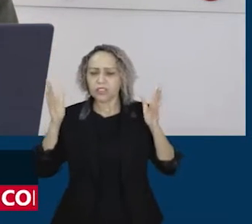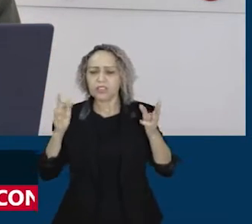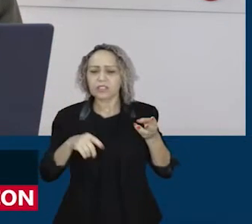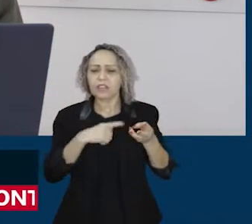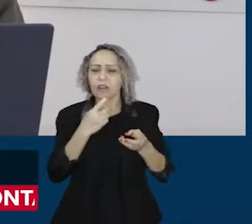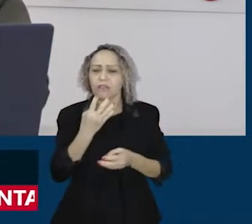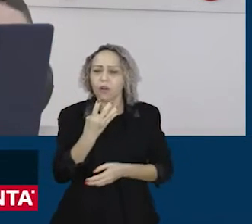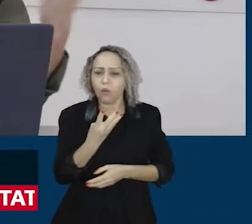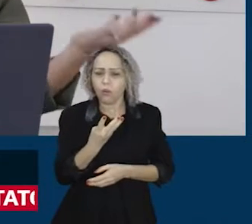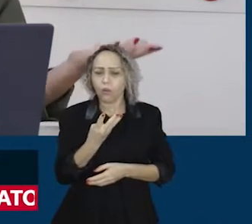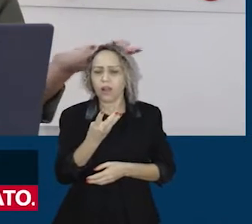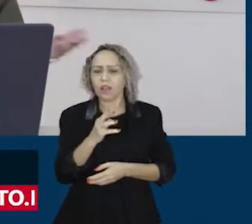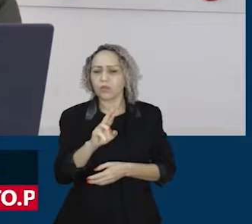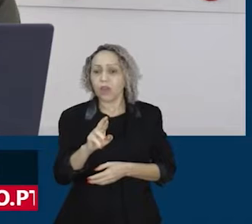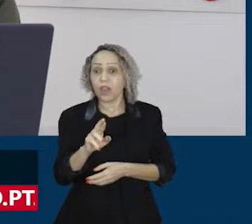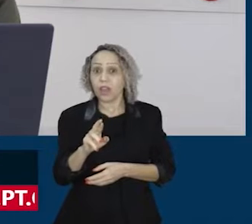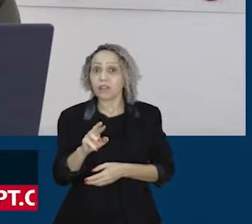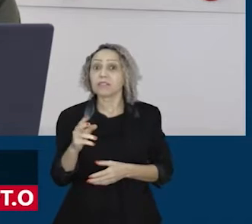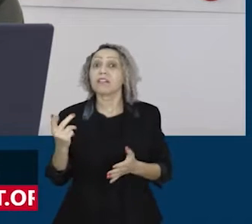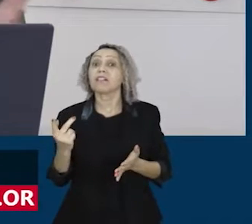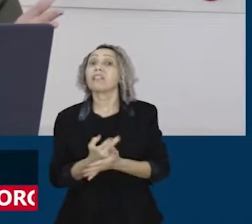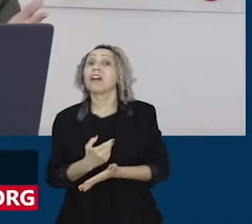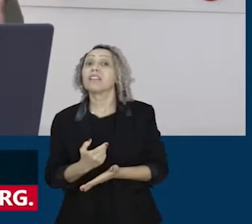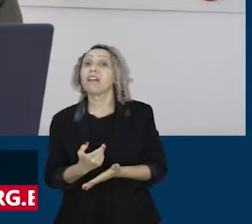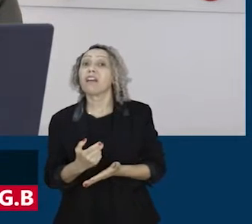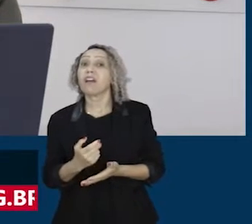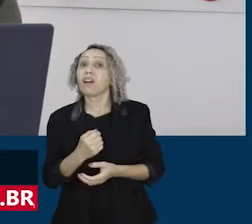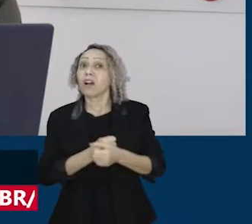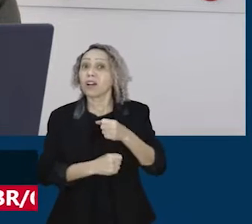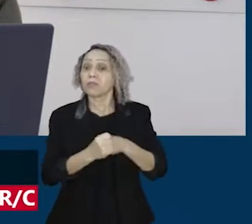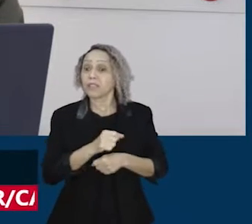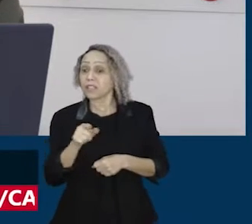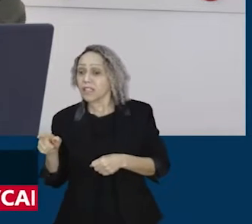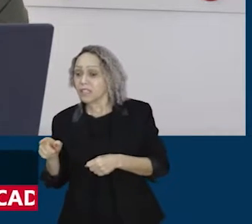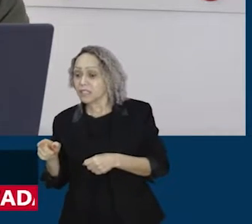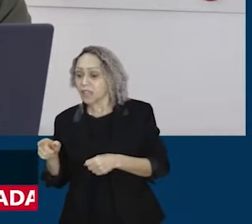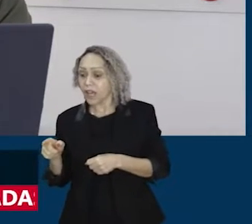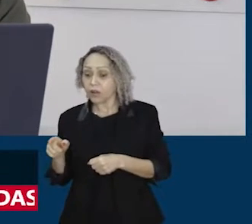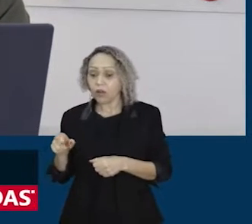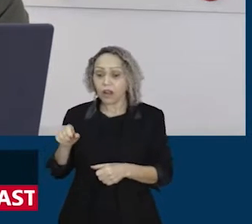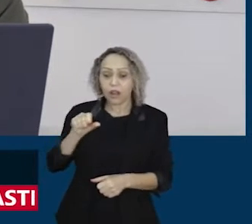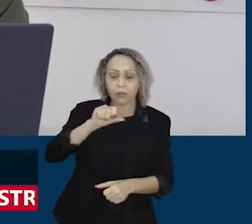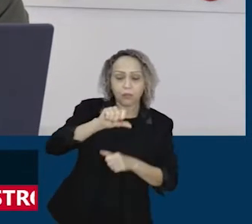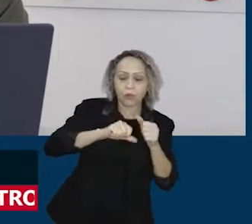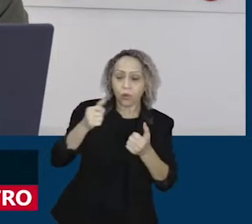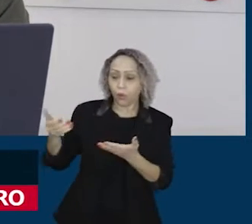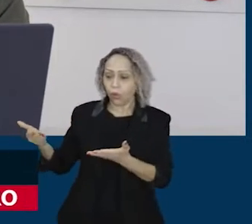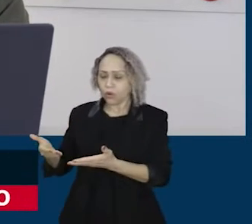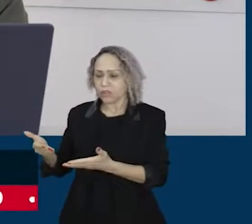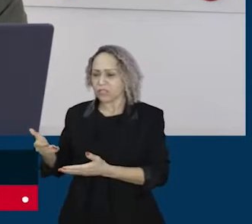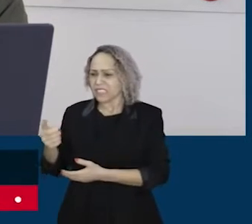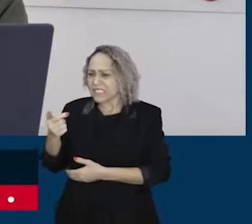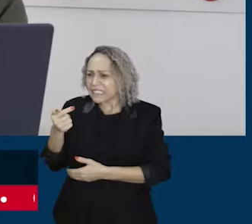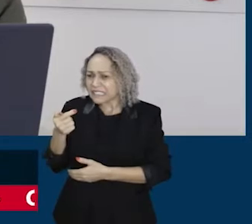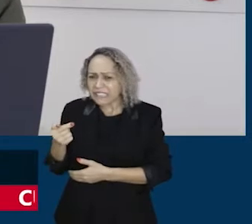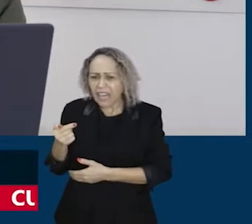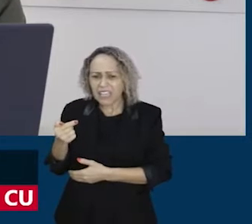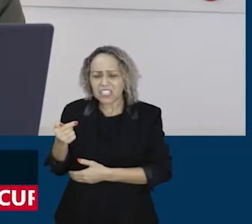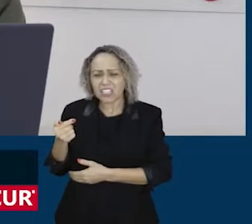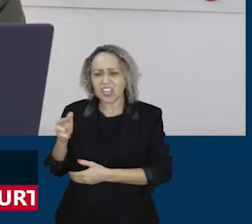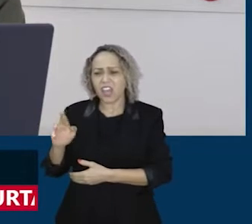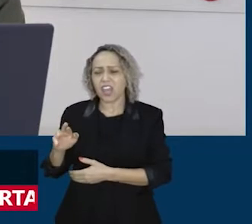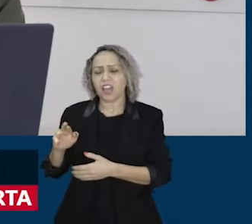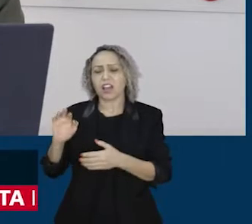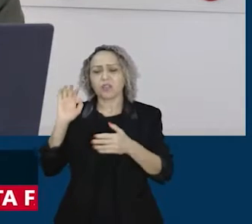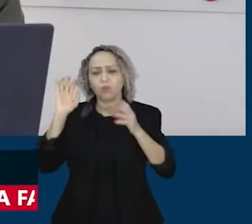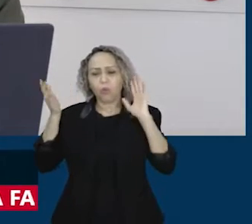está custando R$7. Então ele falou que mágica vai ser essa, realmente não resolve. Por outro lado, senador, o PT tem propostas para